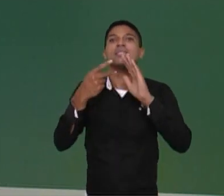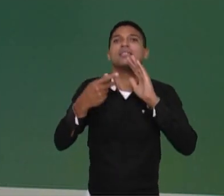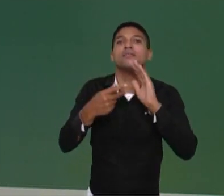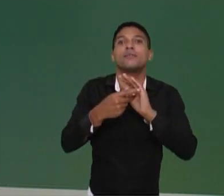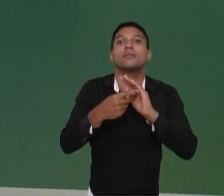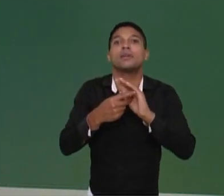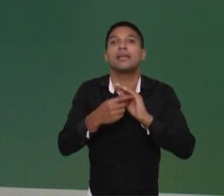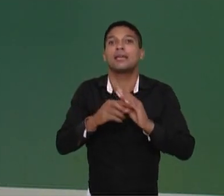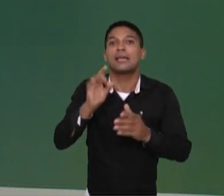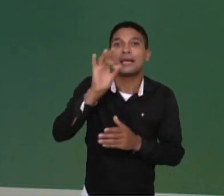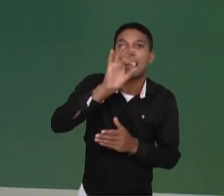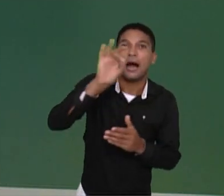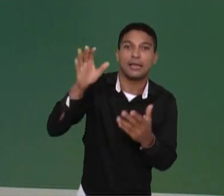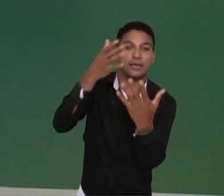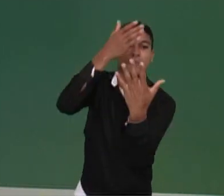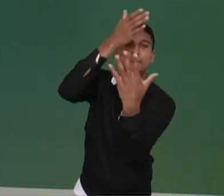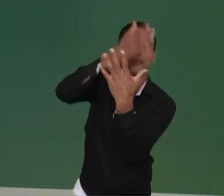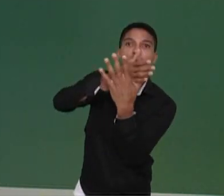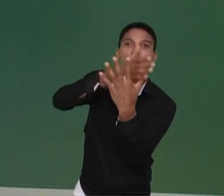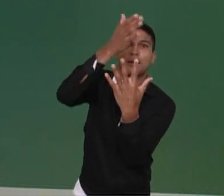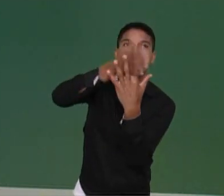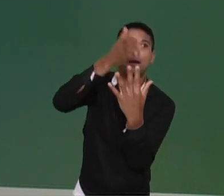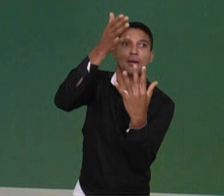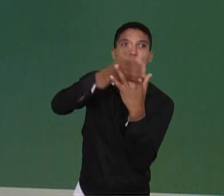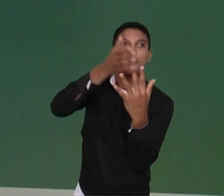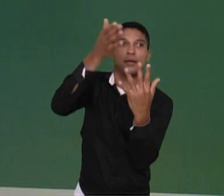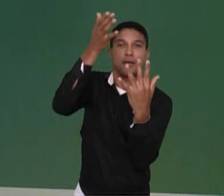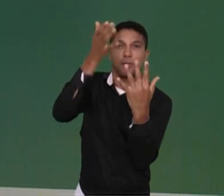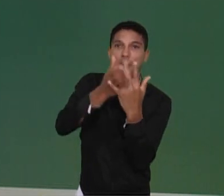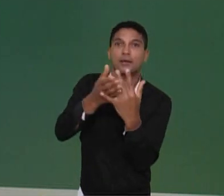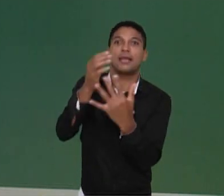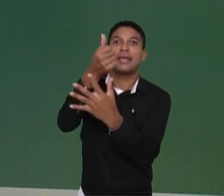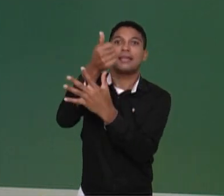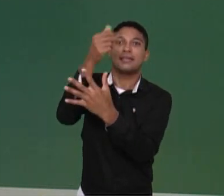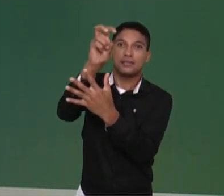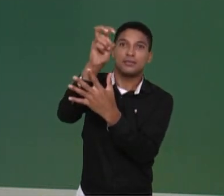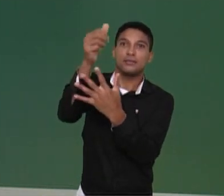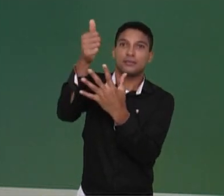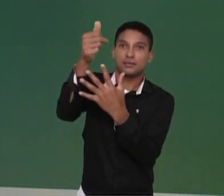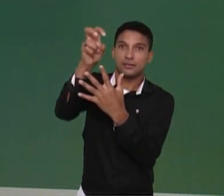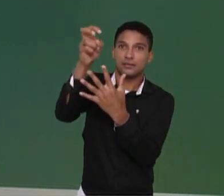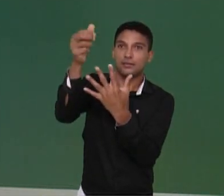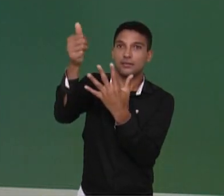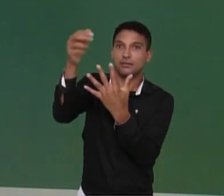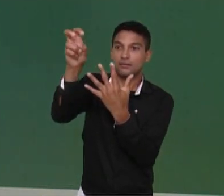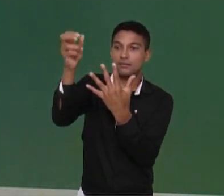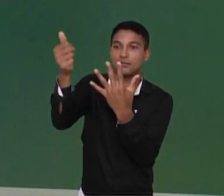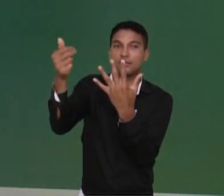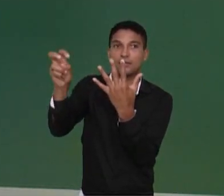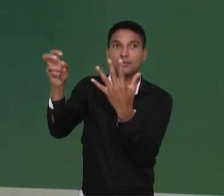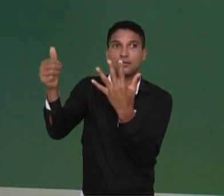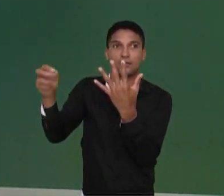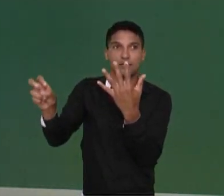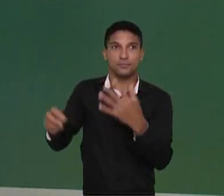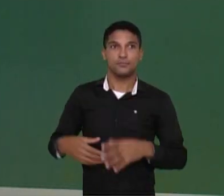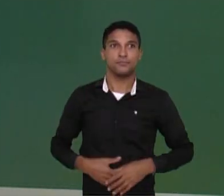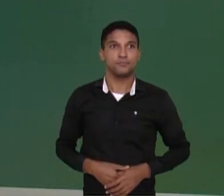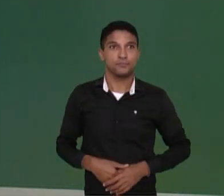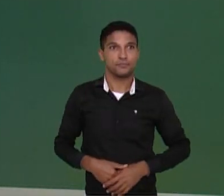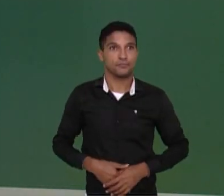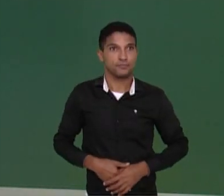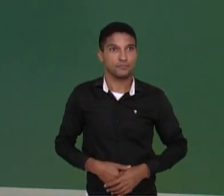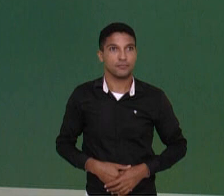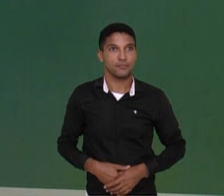Então, ó, Roberto estou representando pela cor azul e Marina estou representando pela cor vermelha. Os 45 têm que